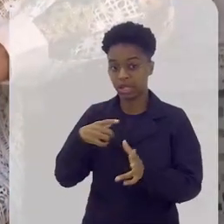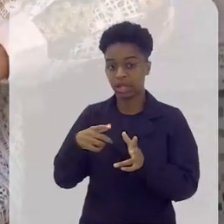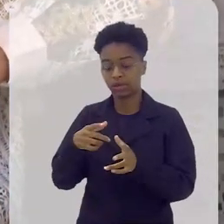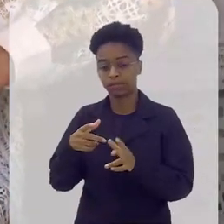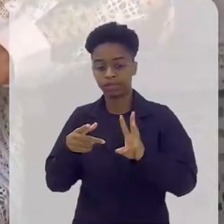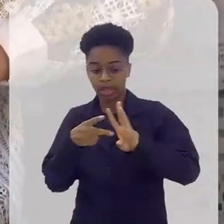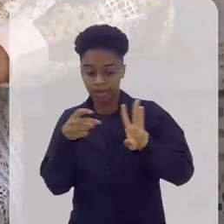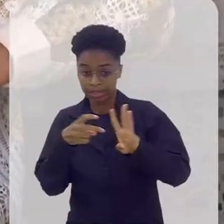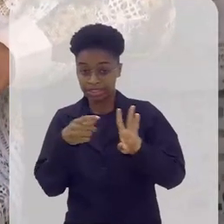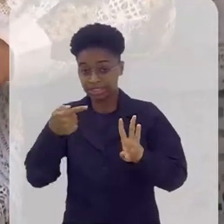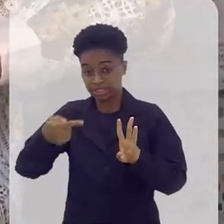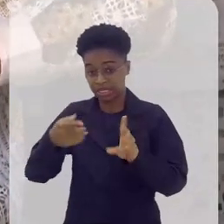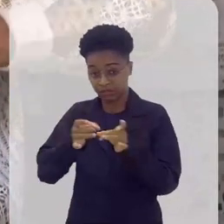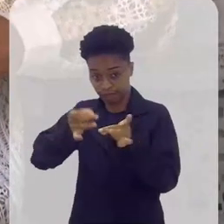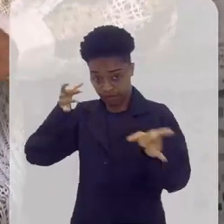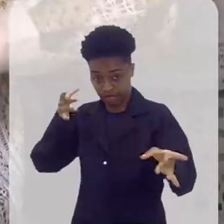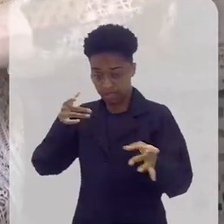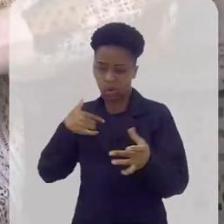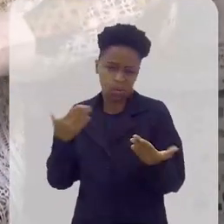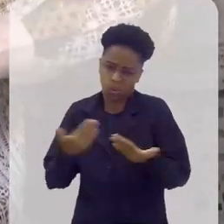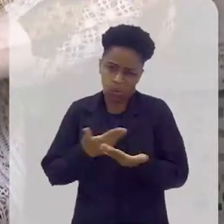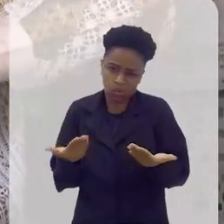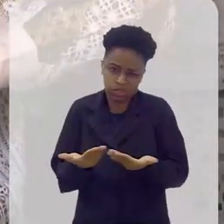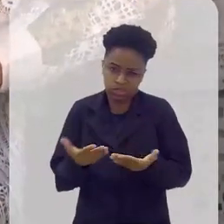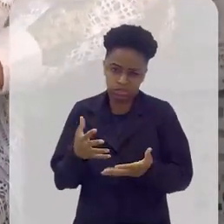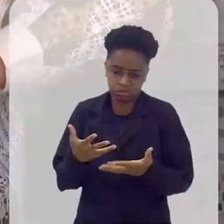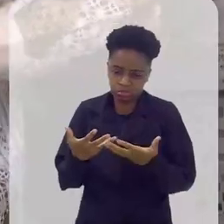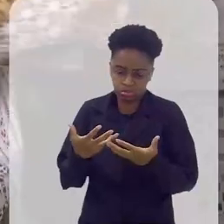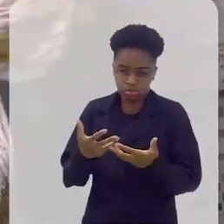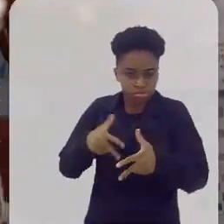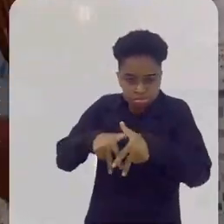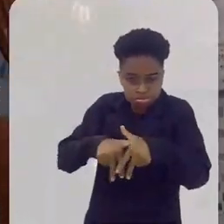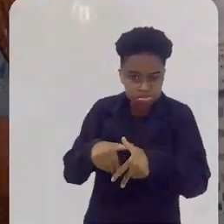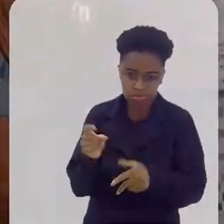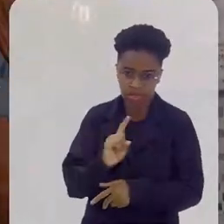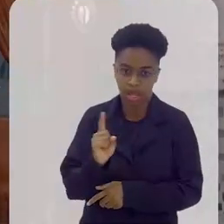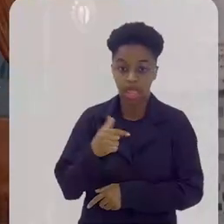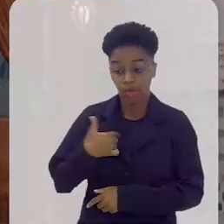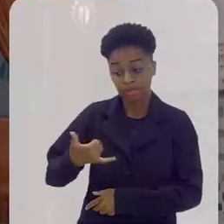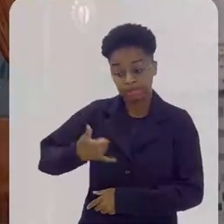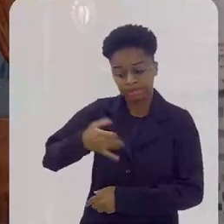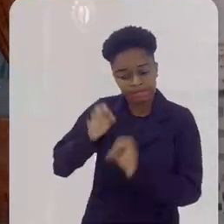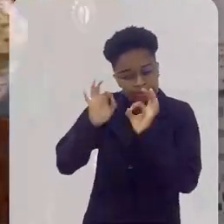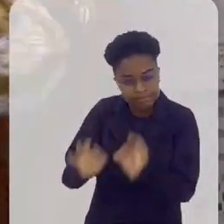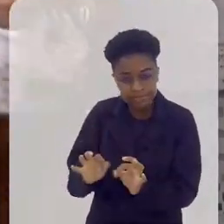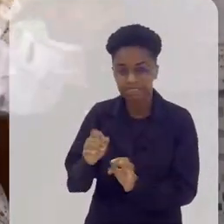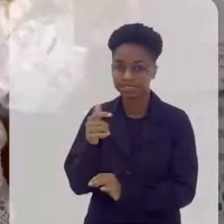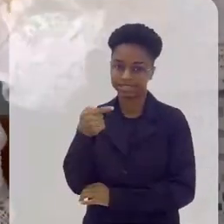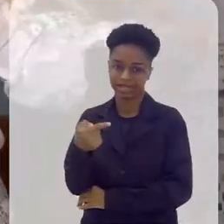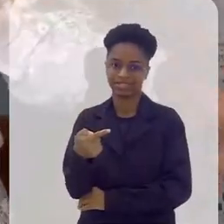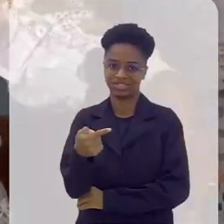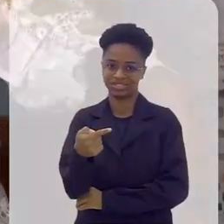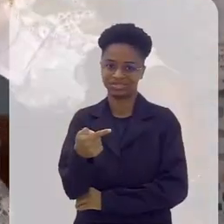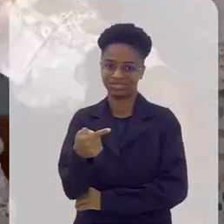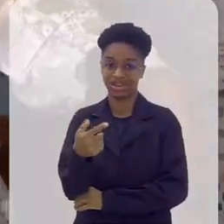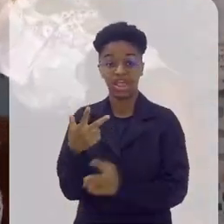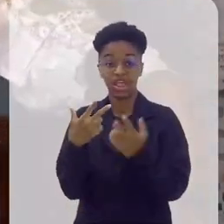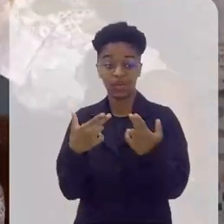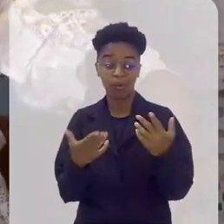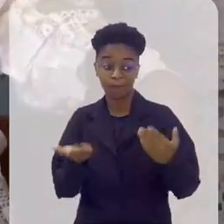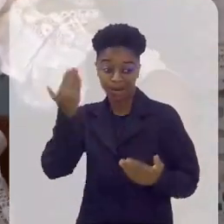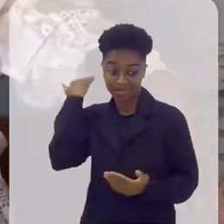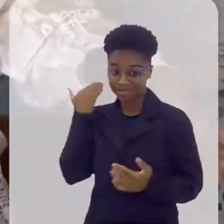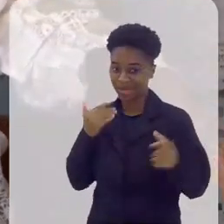chamado 7 Flechas, que hoje eu nem incorporo mais. E eu tinha exatamente 7 anos de idade, como foi previsto, que eu